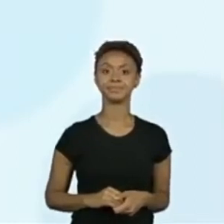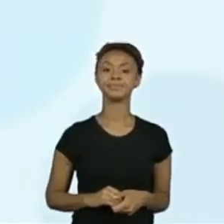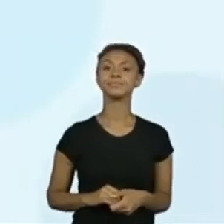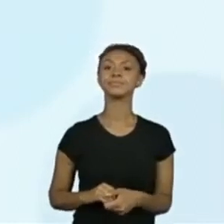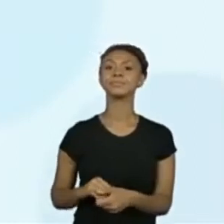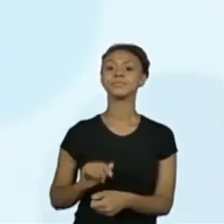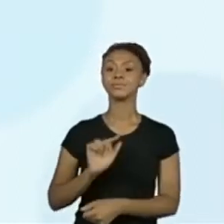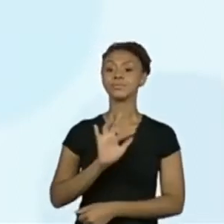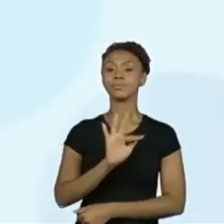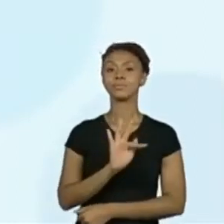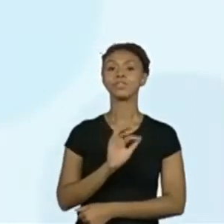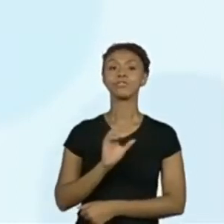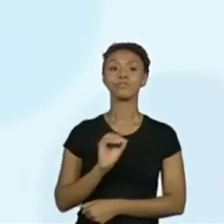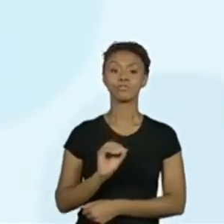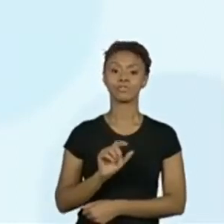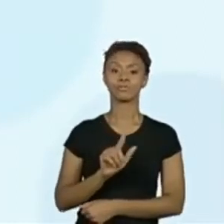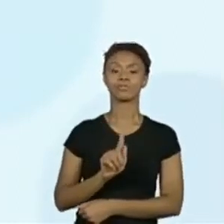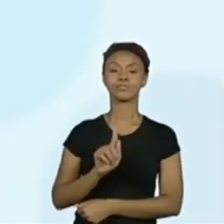Foge.